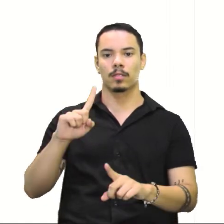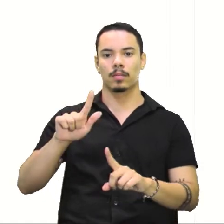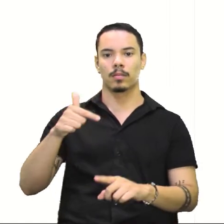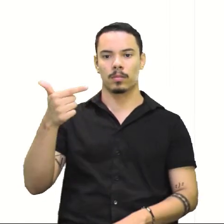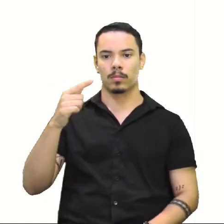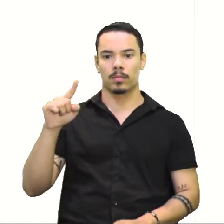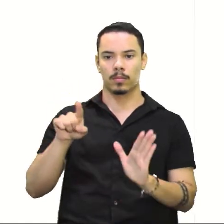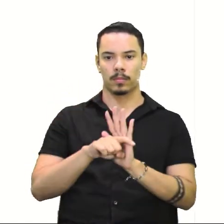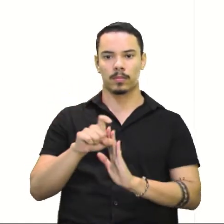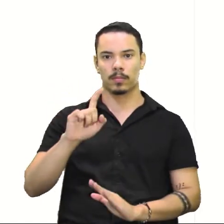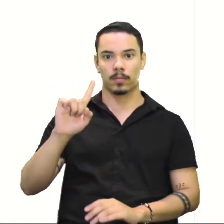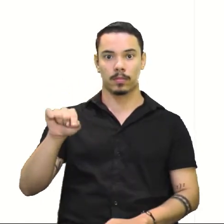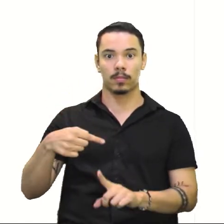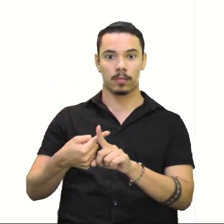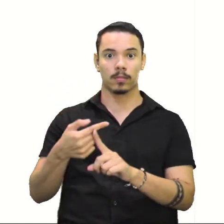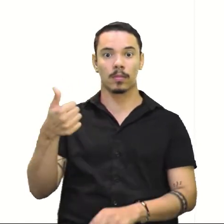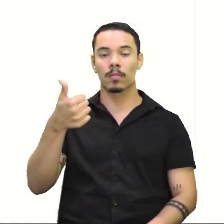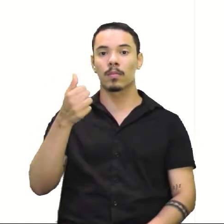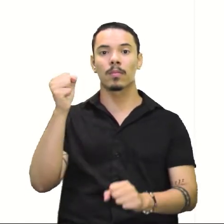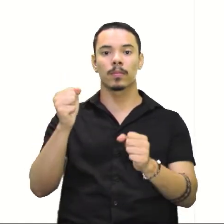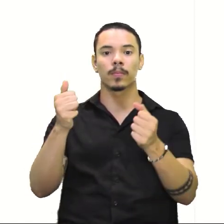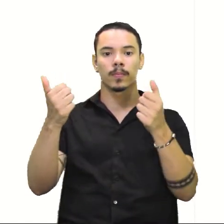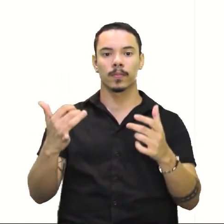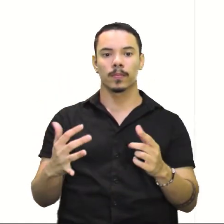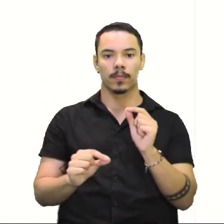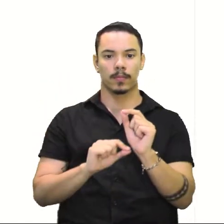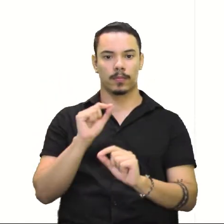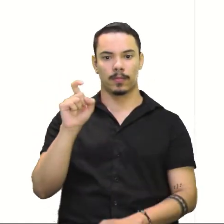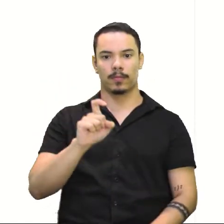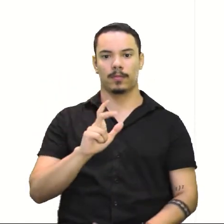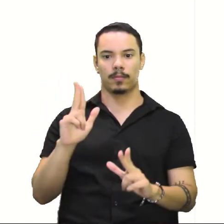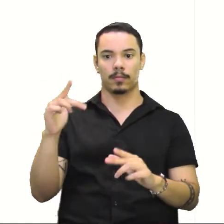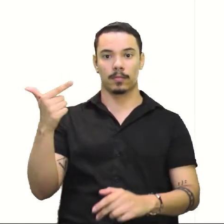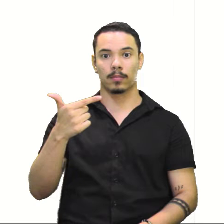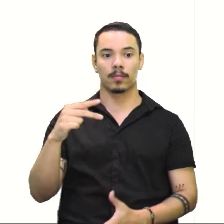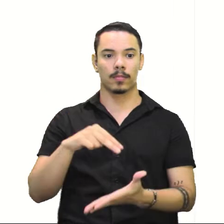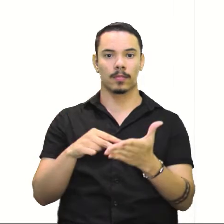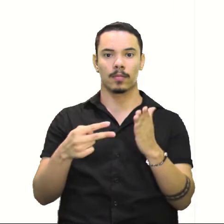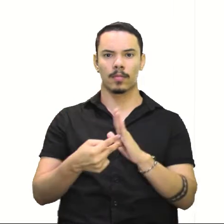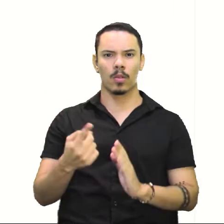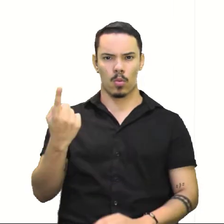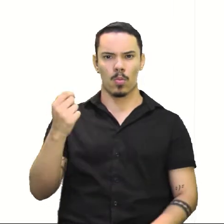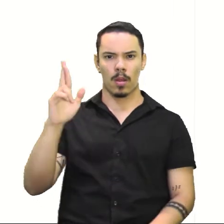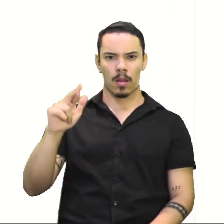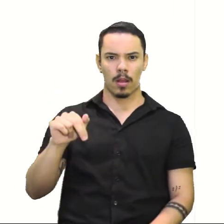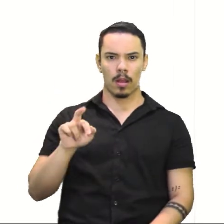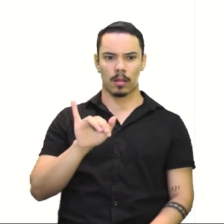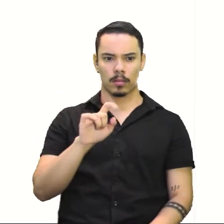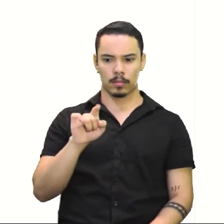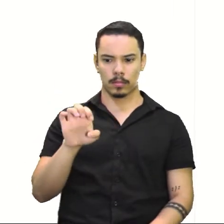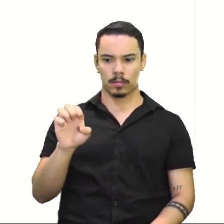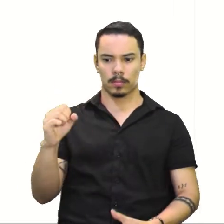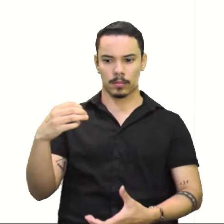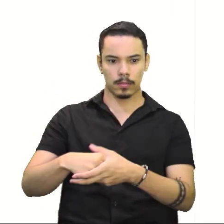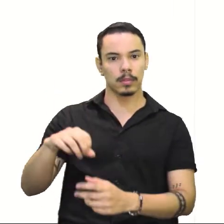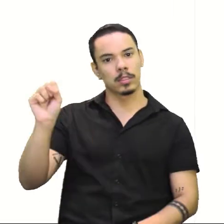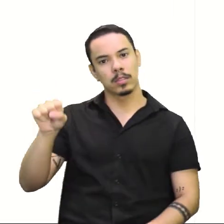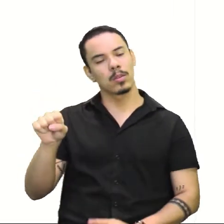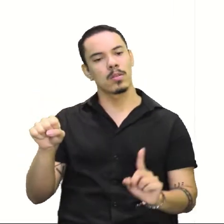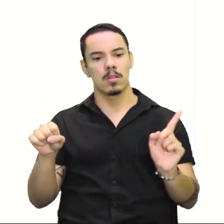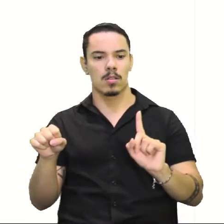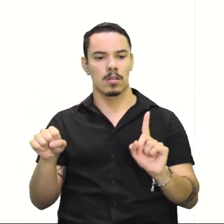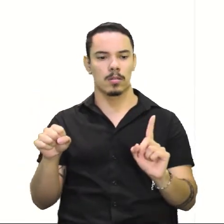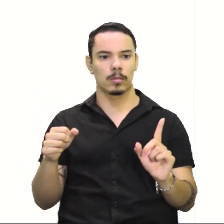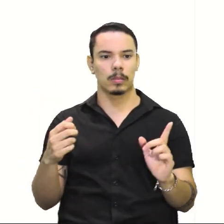1, podemos afirmar que x igual a 2 é uma das suas raízes? Sim ou não? Será